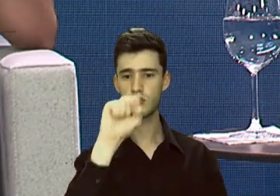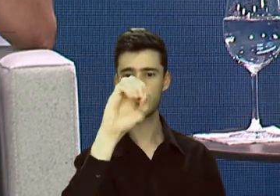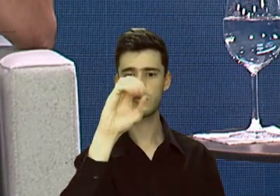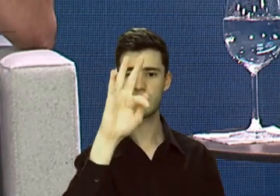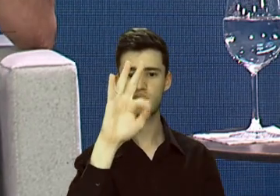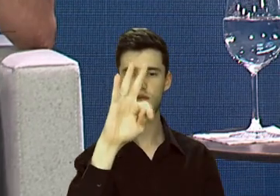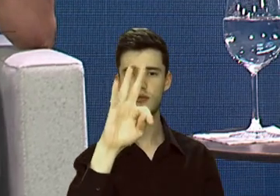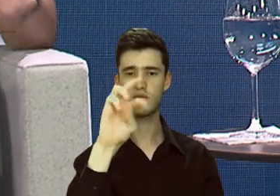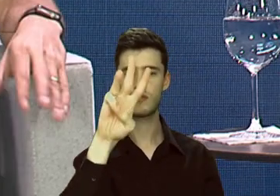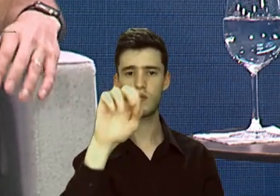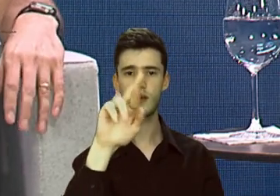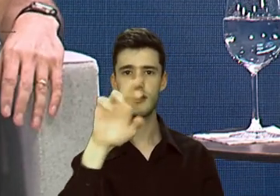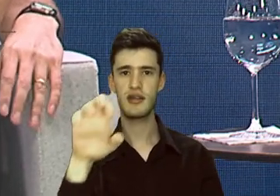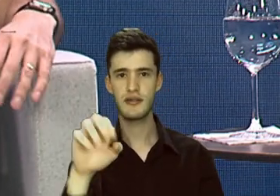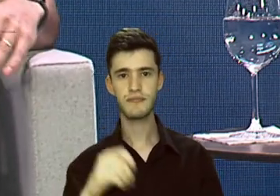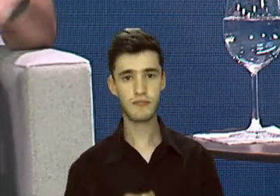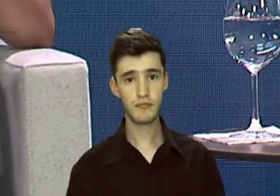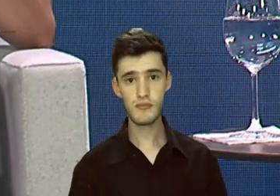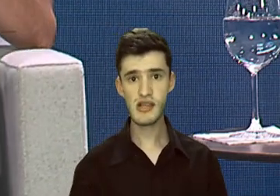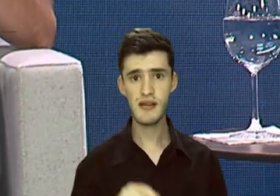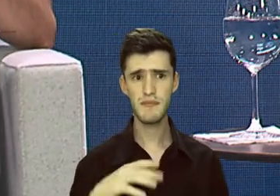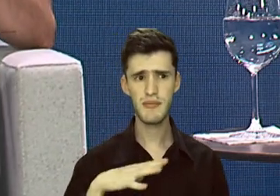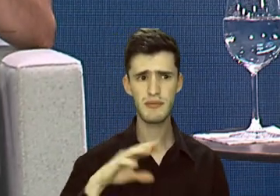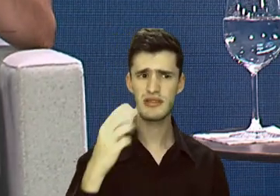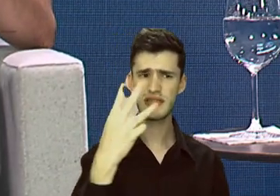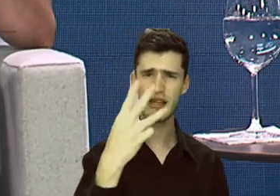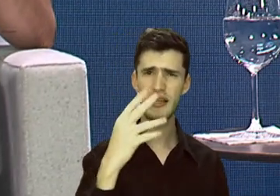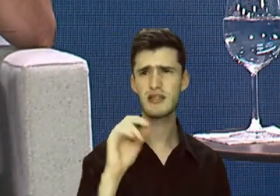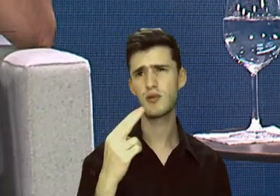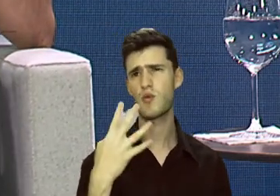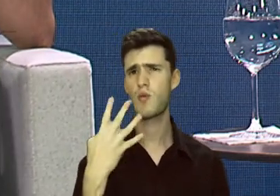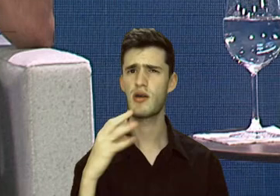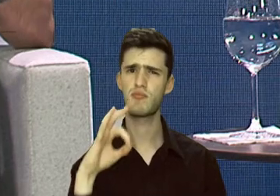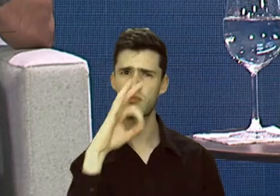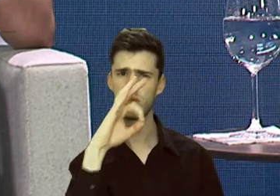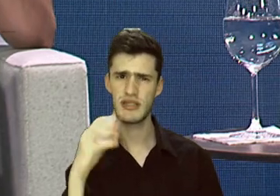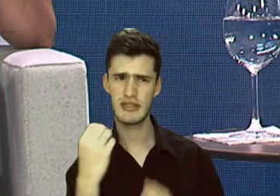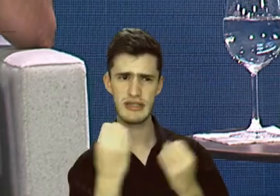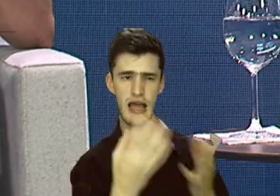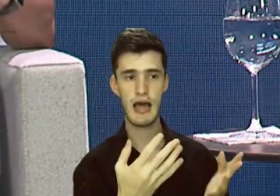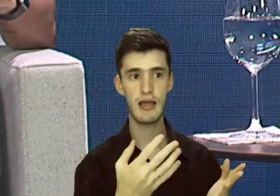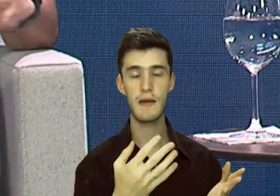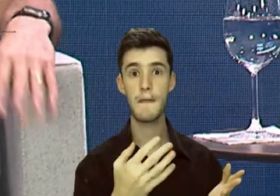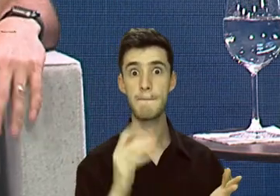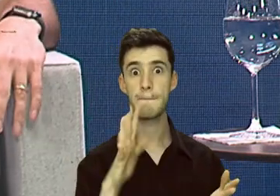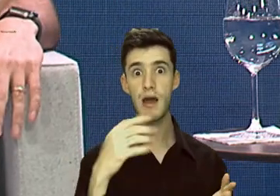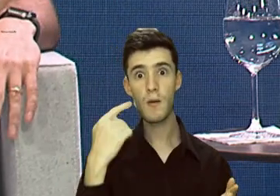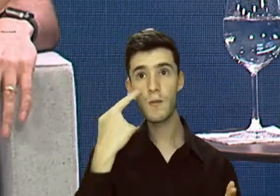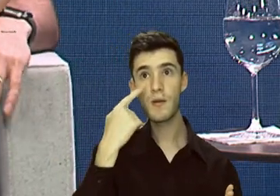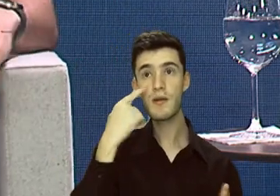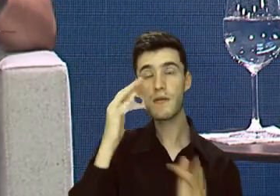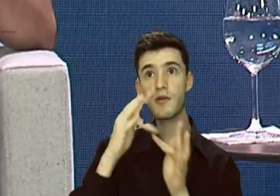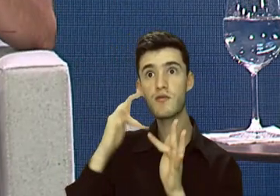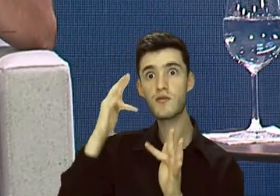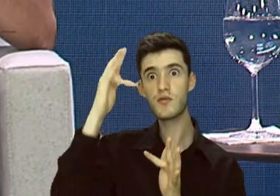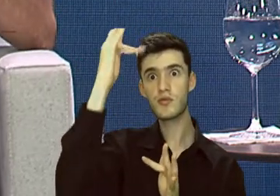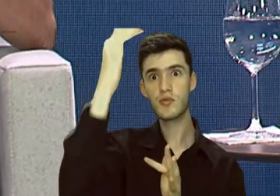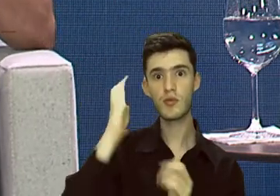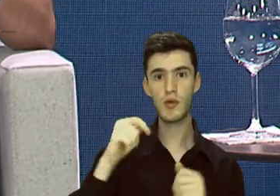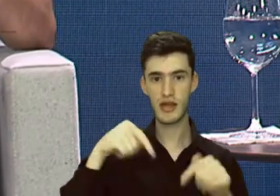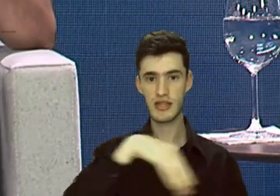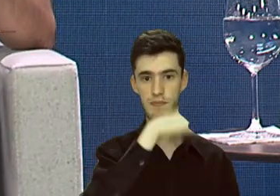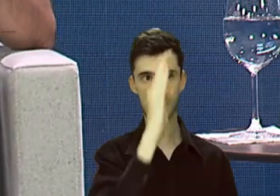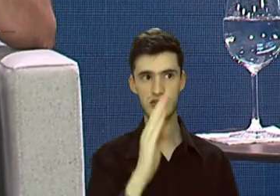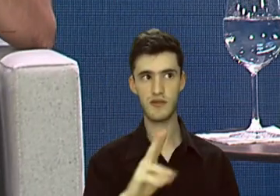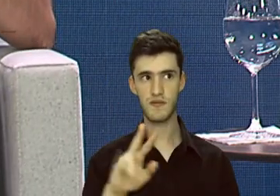quatro por cento em média né então a gente tá dando muito para frente de como que o brasileiro vai consumir serviços financeiros né Então essa